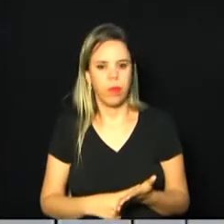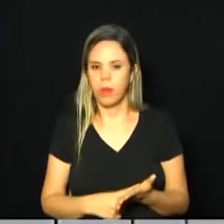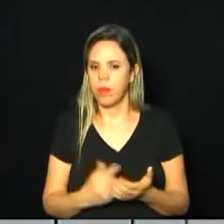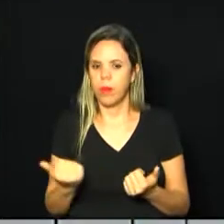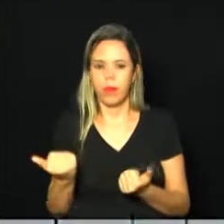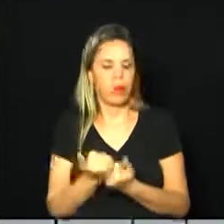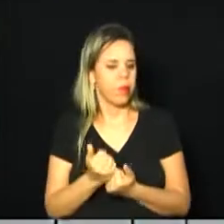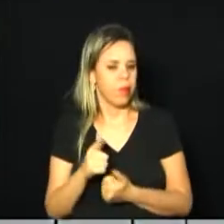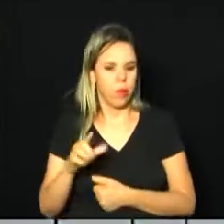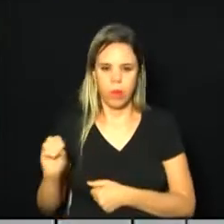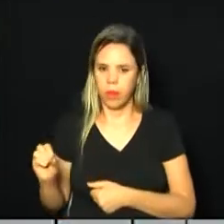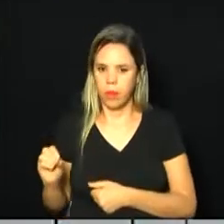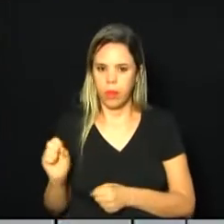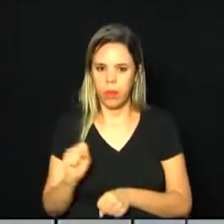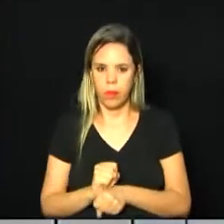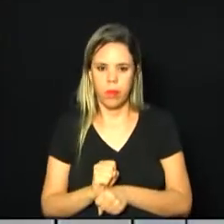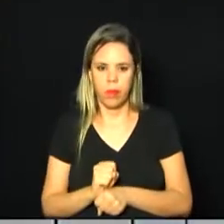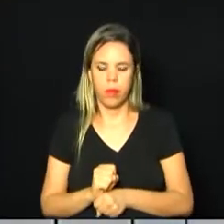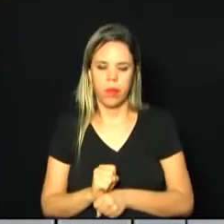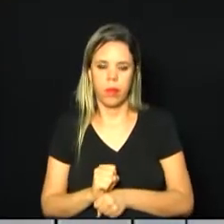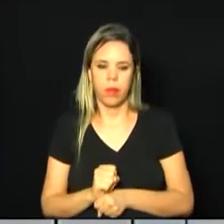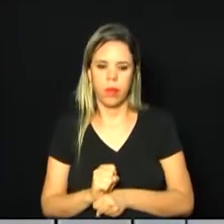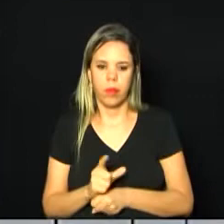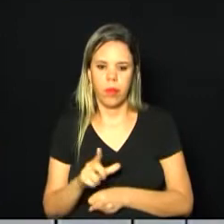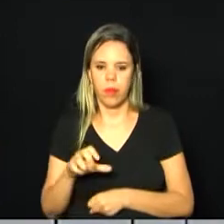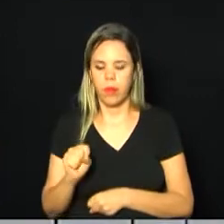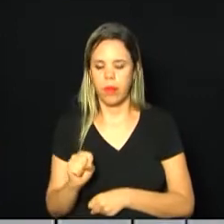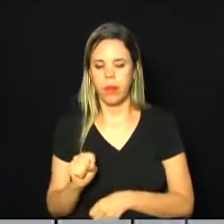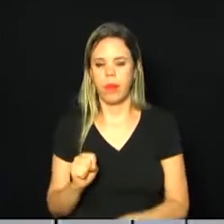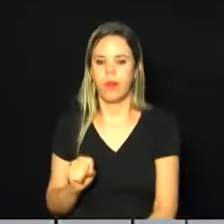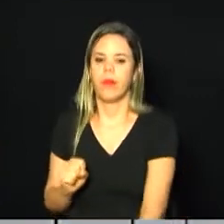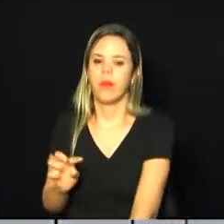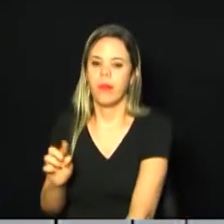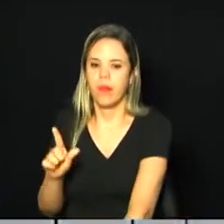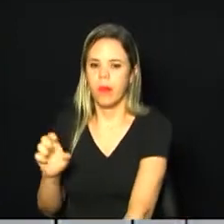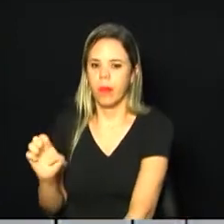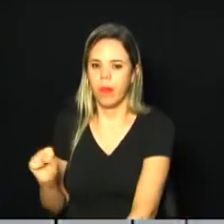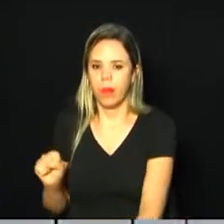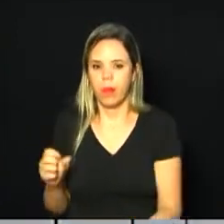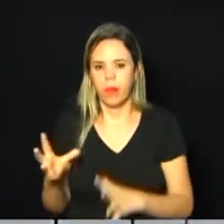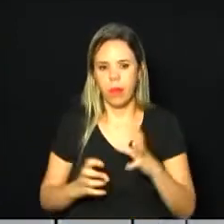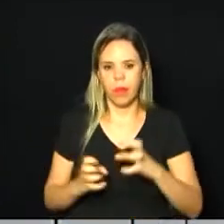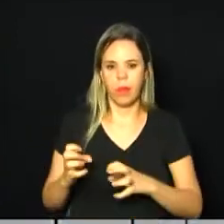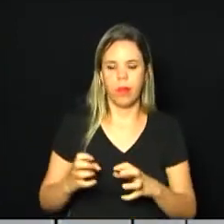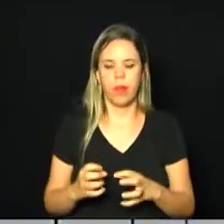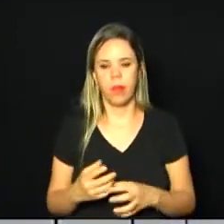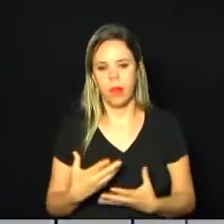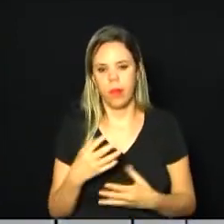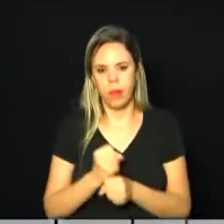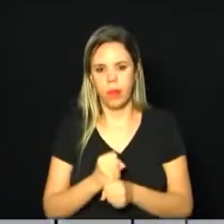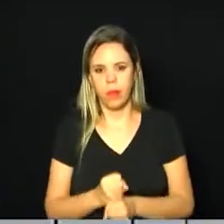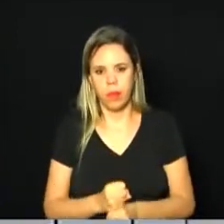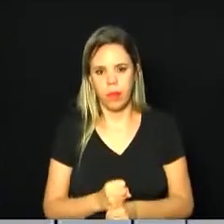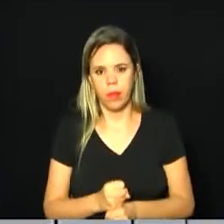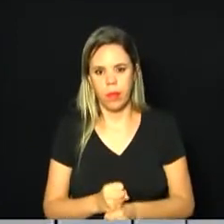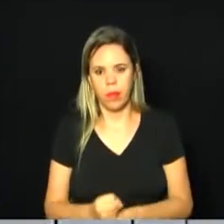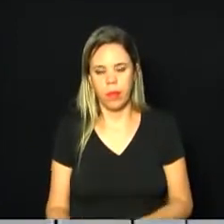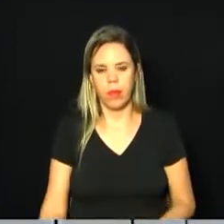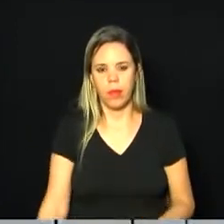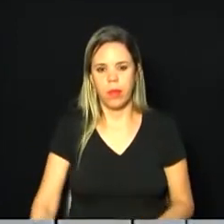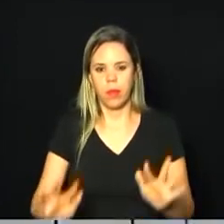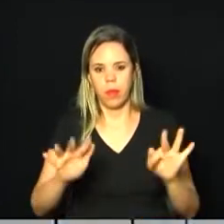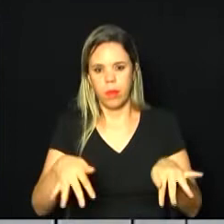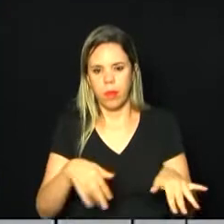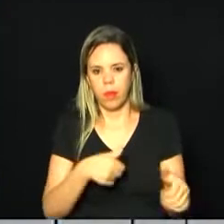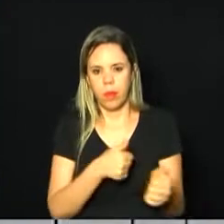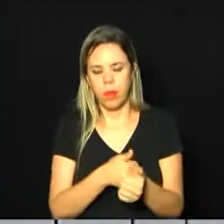volante Leonard que está suspenso Lucas Cândido e o Thales brigam pela posição bom fim